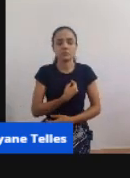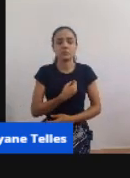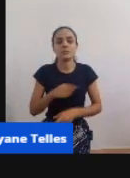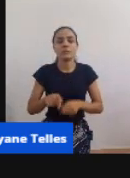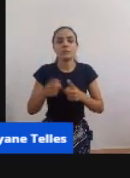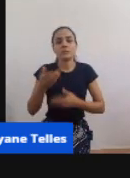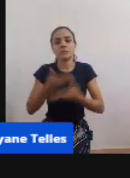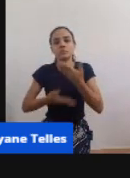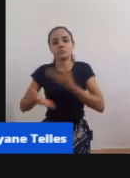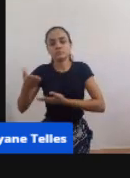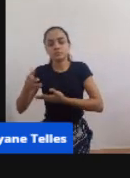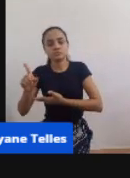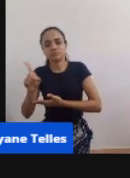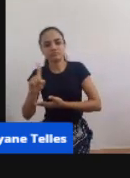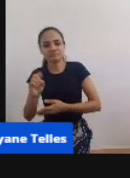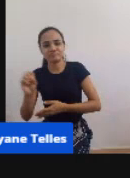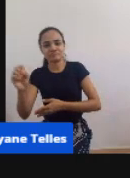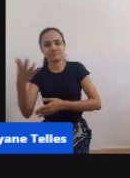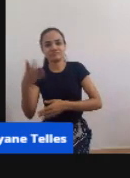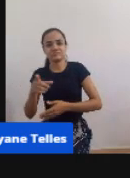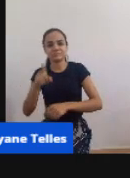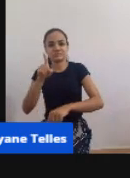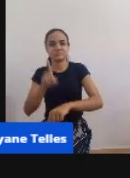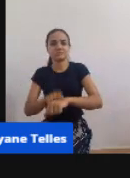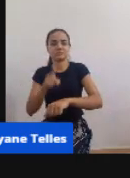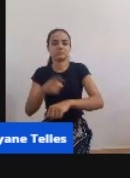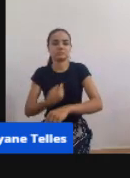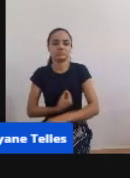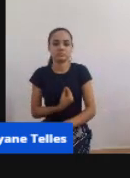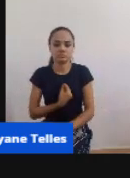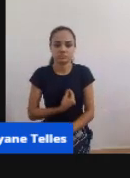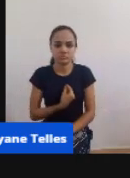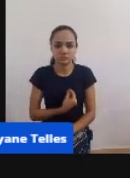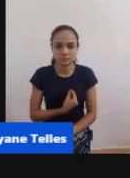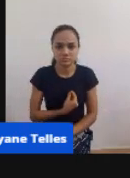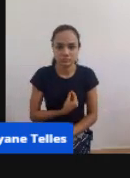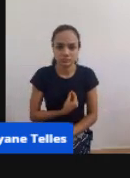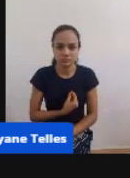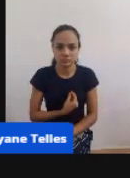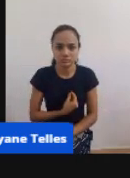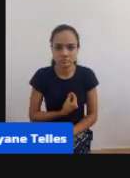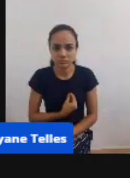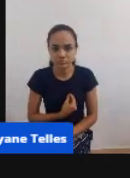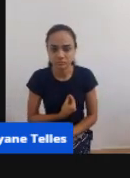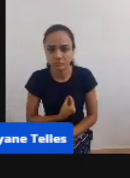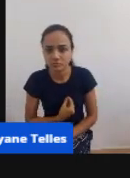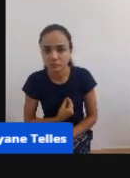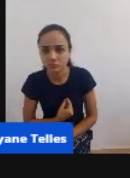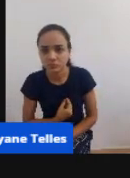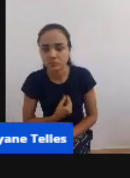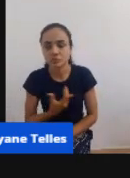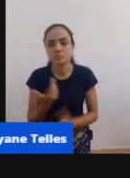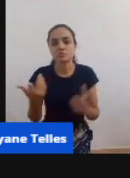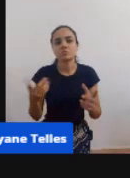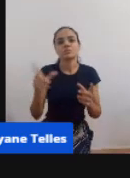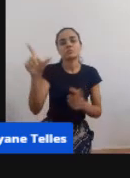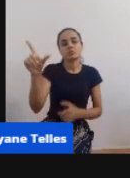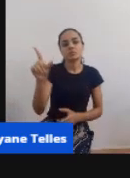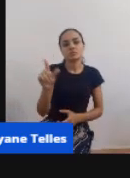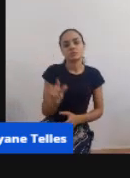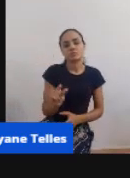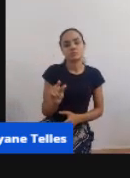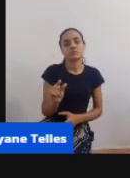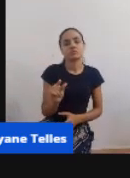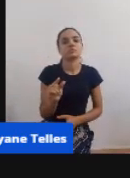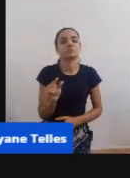real. Então, essa comunicação assíncrona, ela pode ser utilizada, então, para diminuir as dúvidas, para